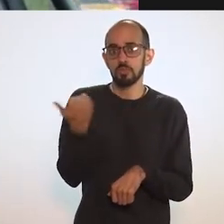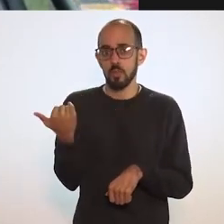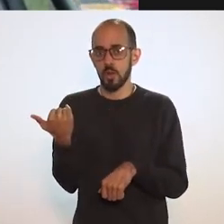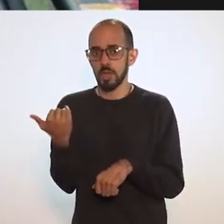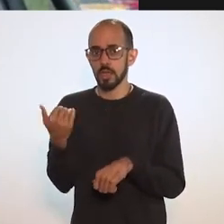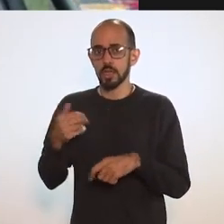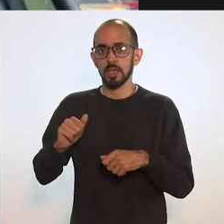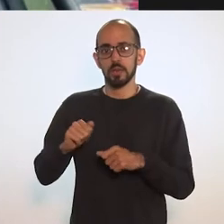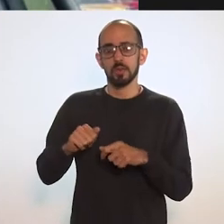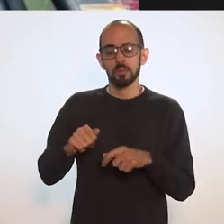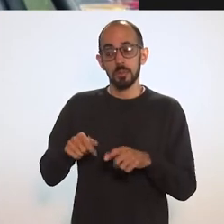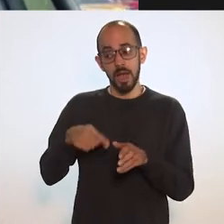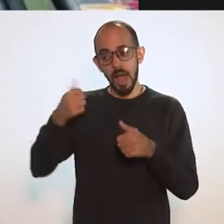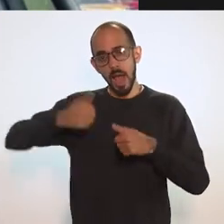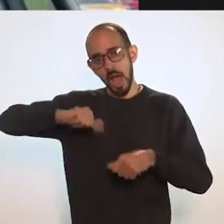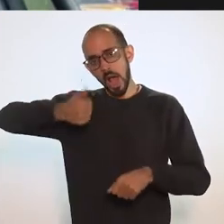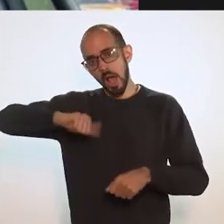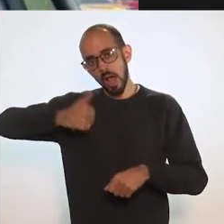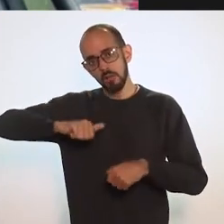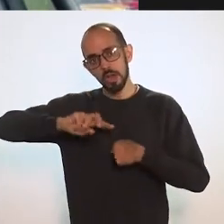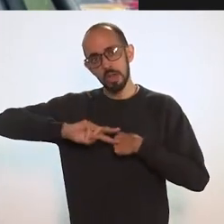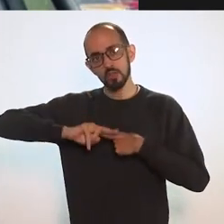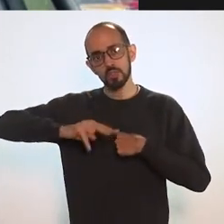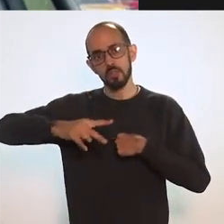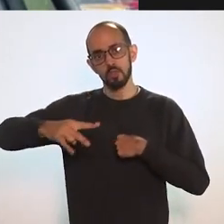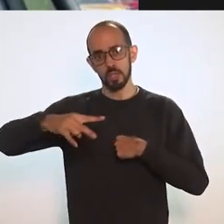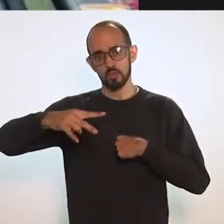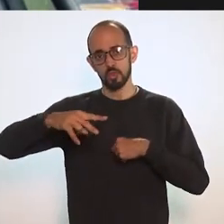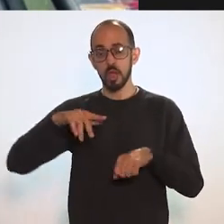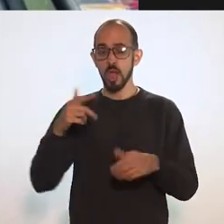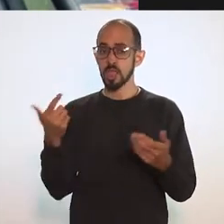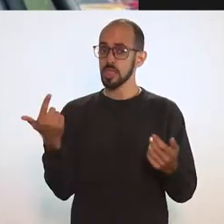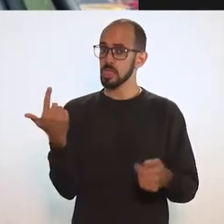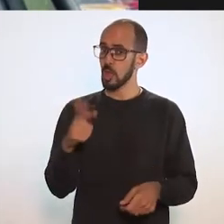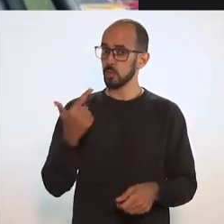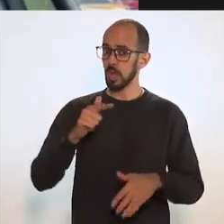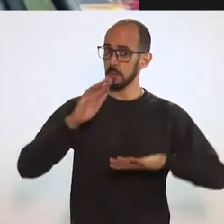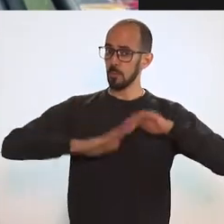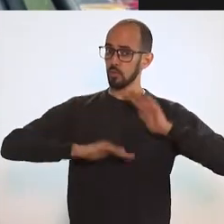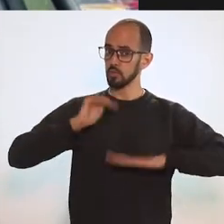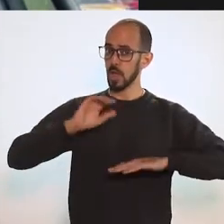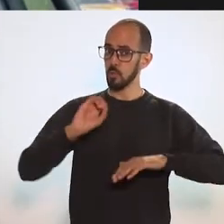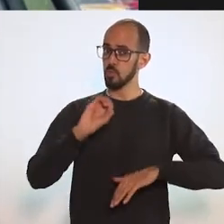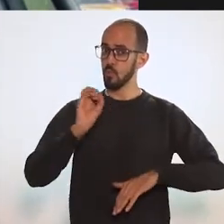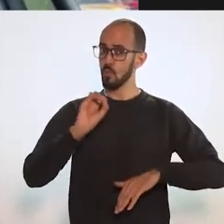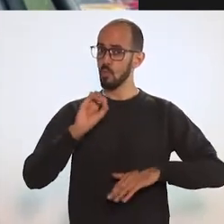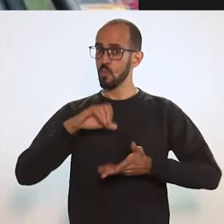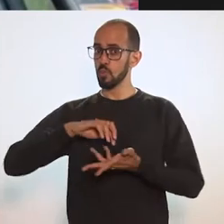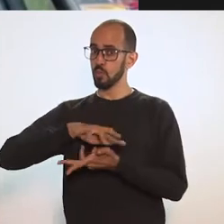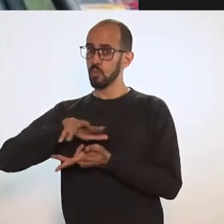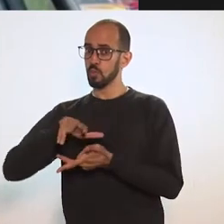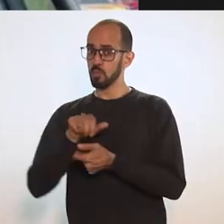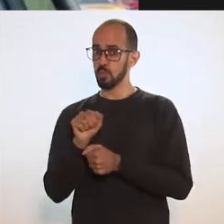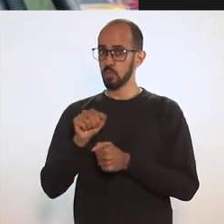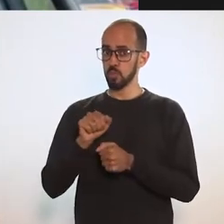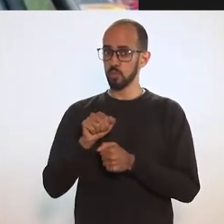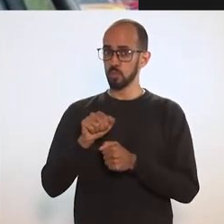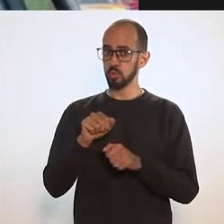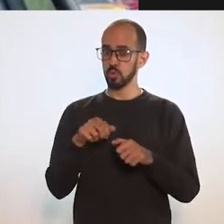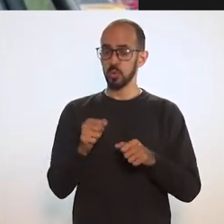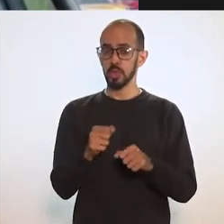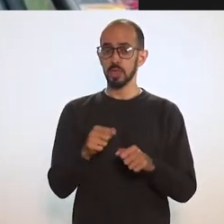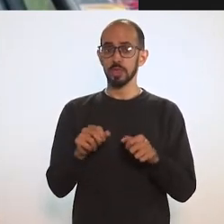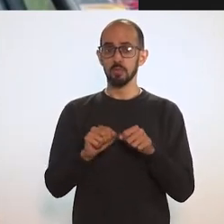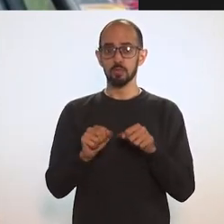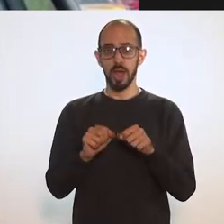de efeitos colaterais. E eu acho que não há nenhum especialista no mundo em infectologia, em epidemiologia e em desenvolvimento de drogas